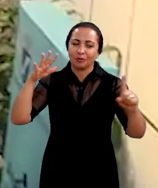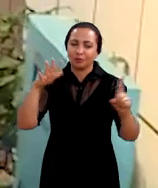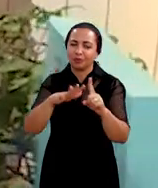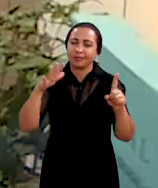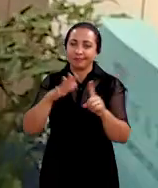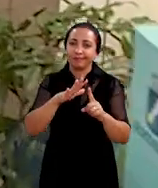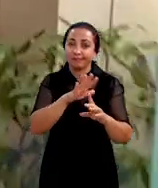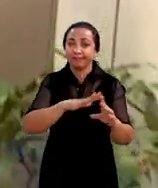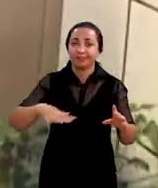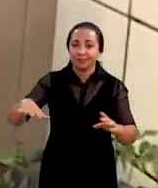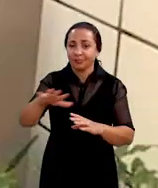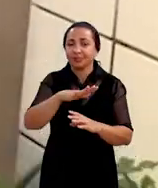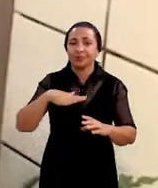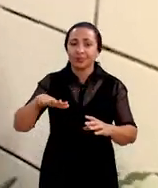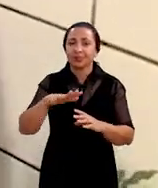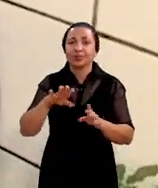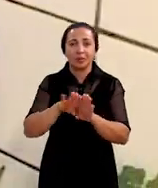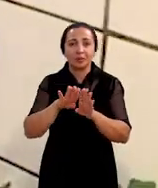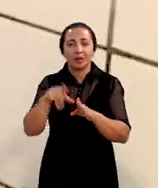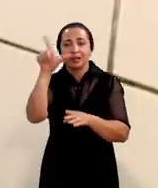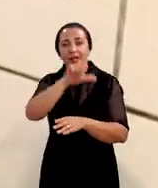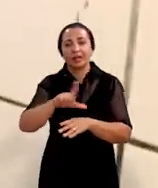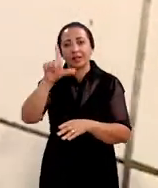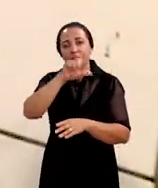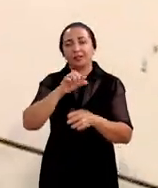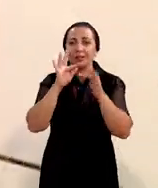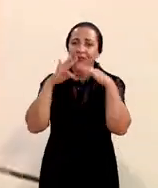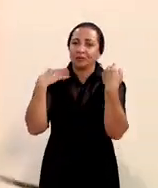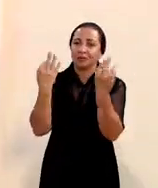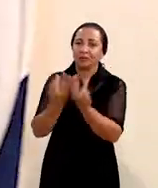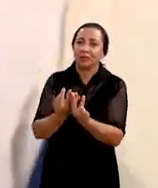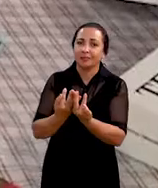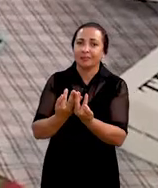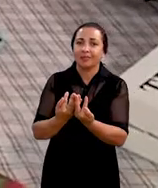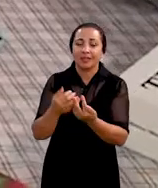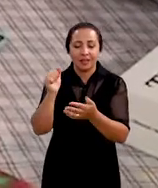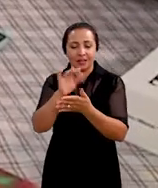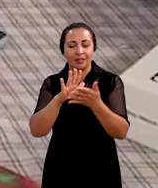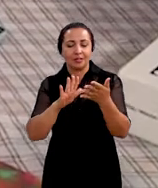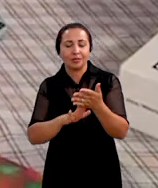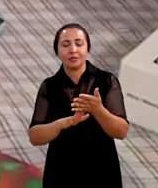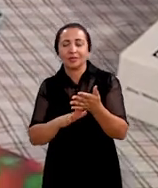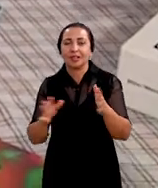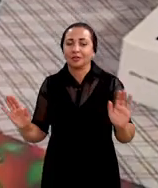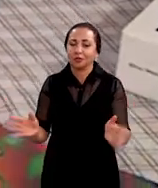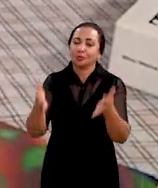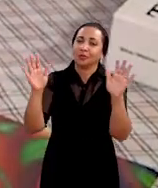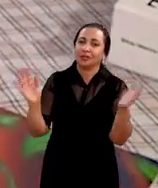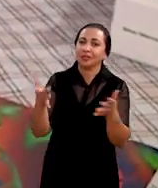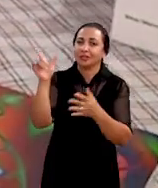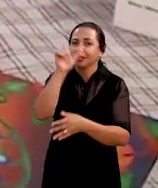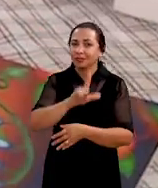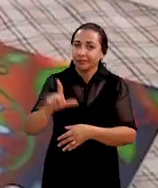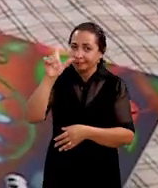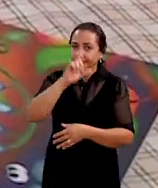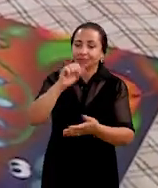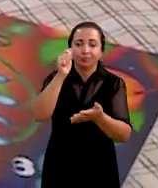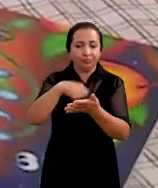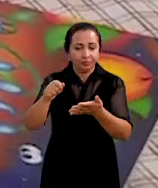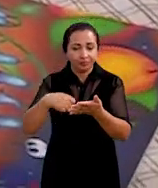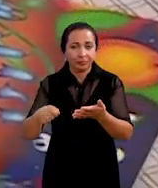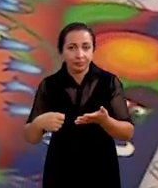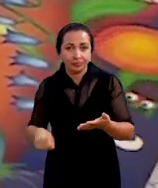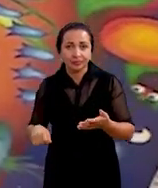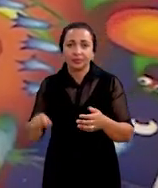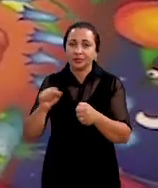afetado significativamente o ambiente de literacia familiar. Isto é, as atividades de estimulação da